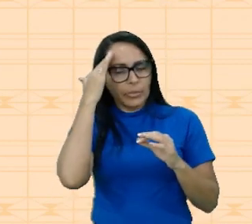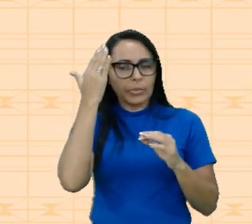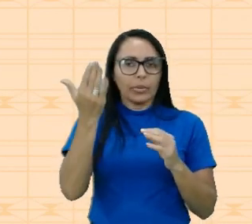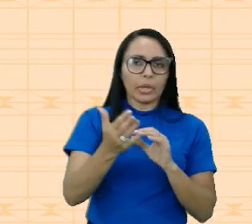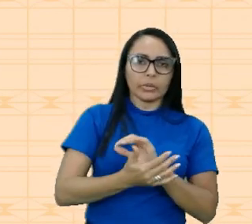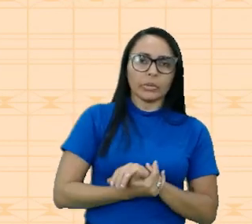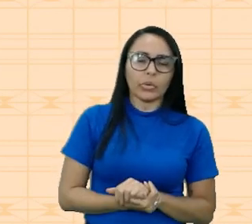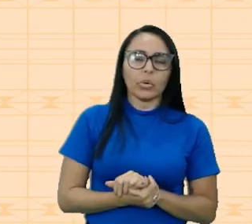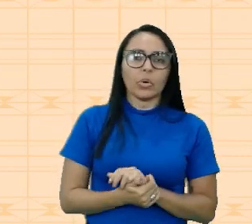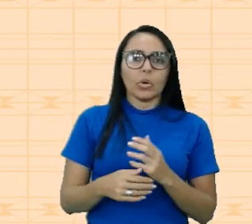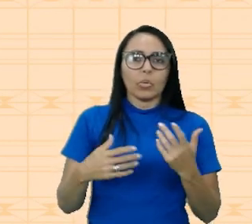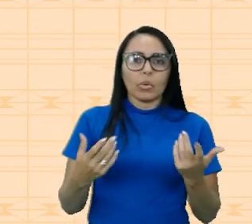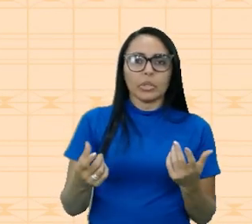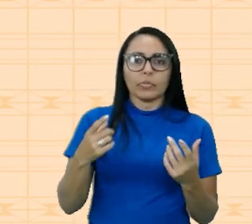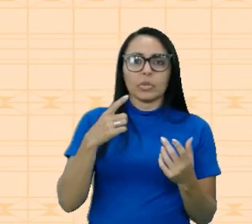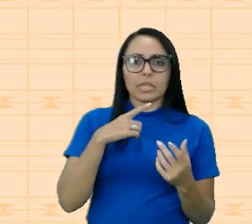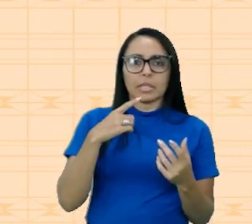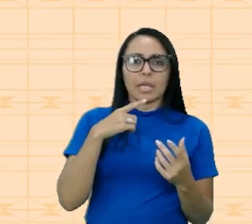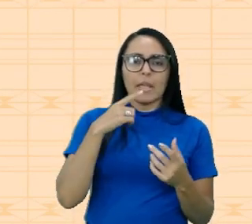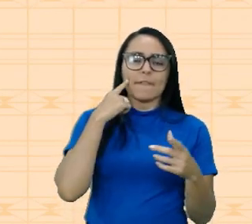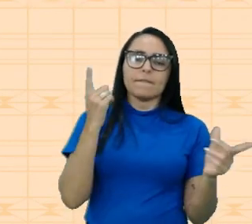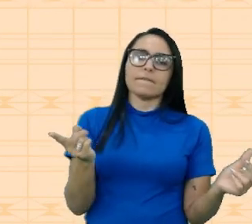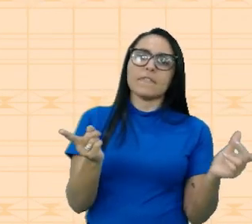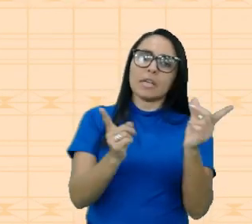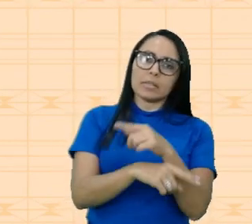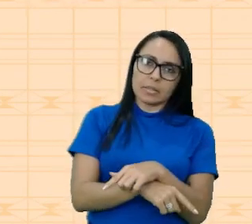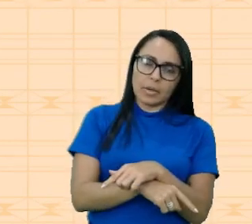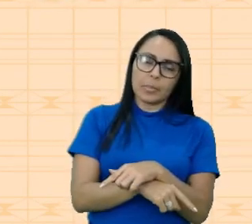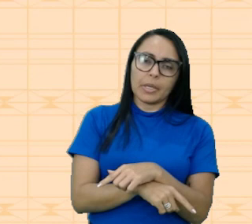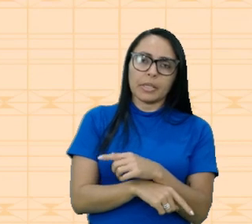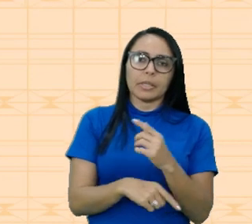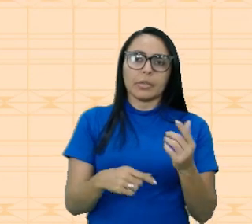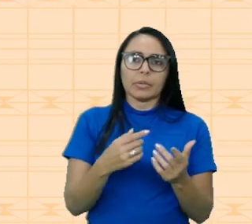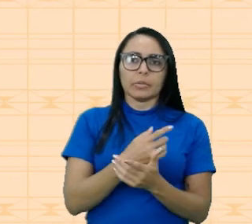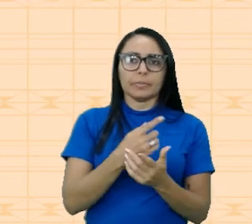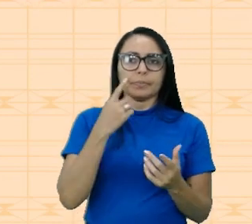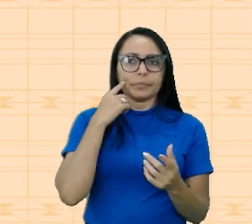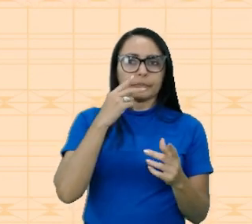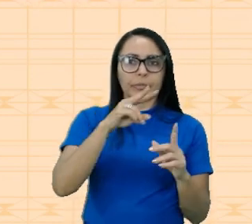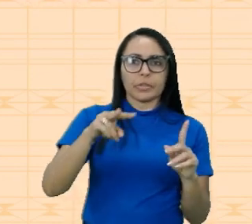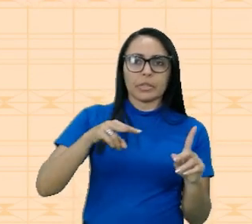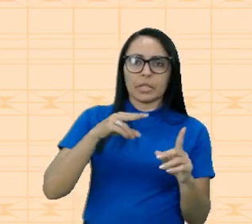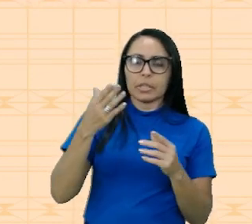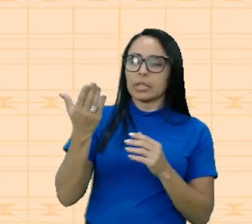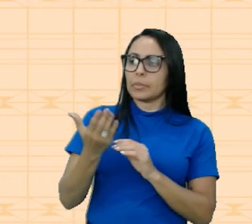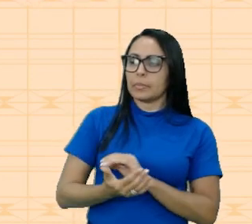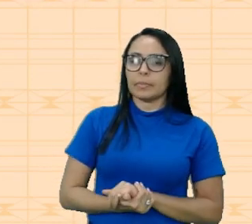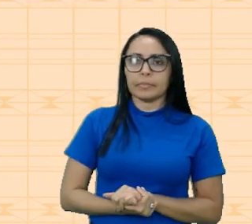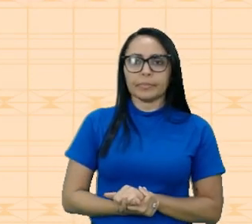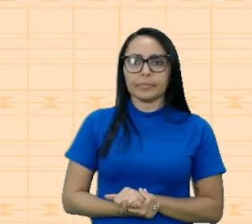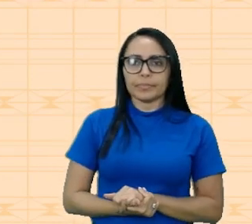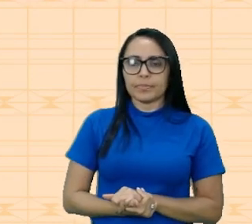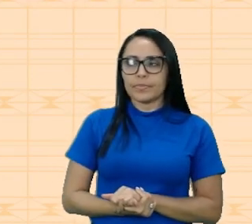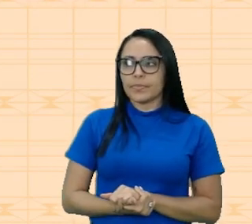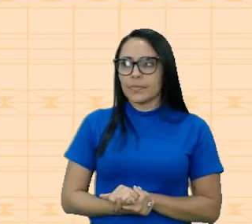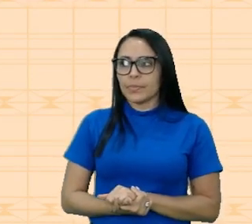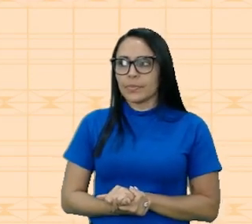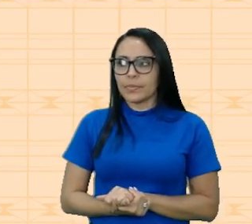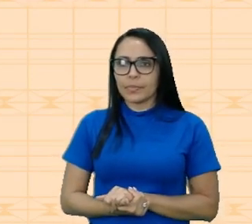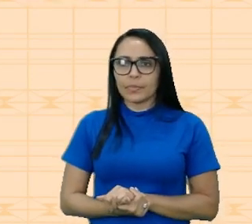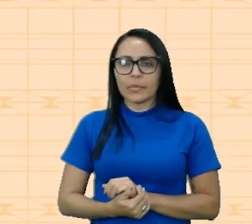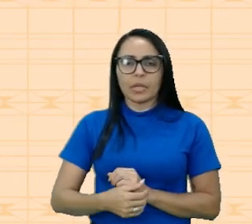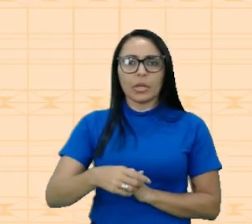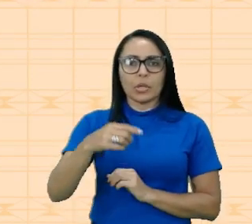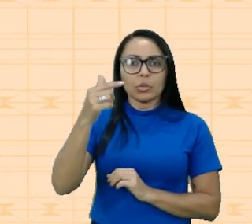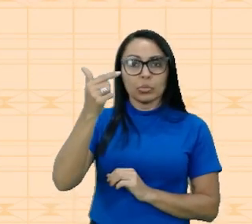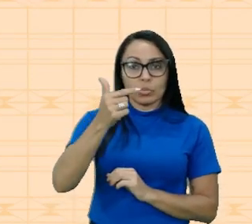vou ter grandezas inversamente proporcionais com destaque para o inversamente proporcional? Show de bola! Duas grandezas